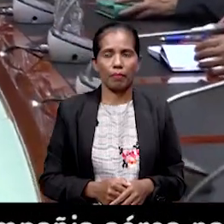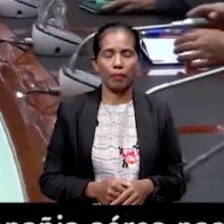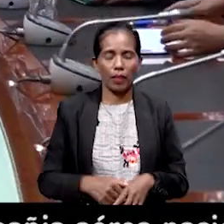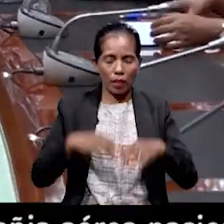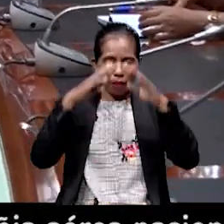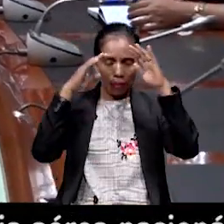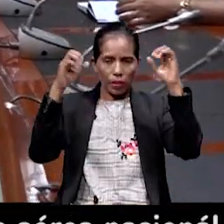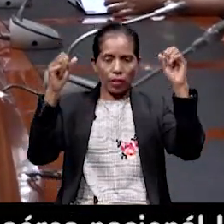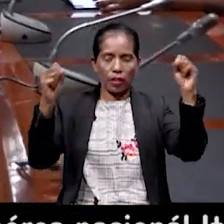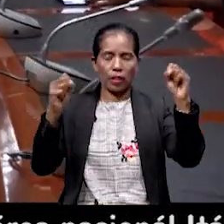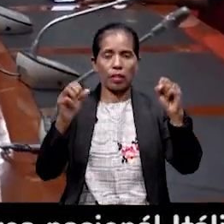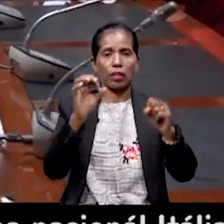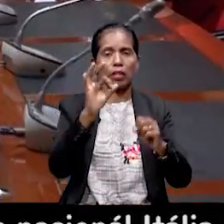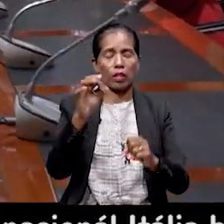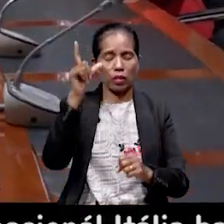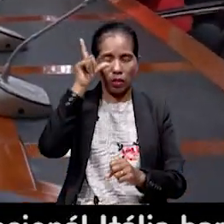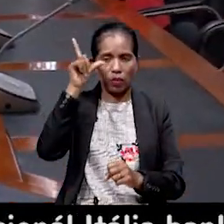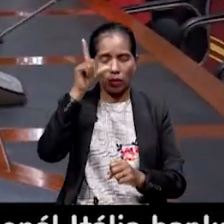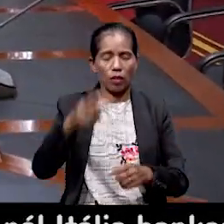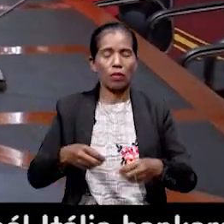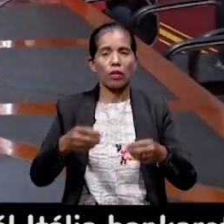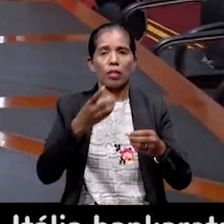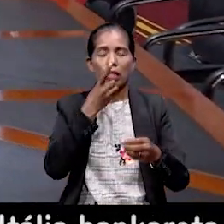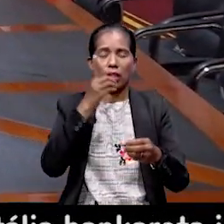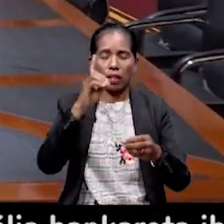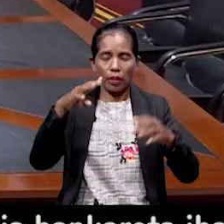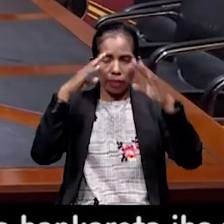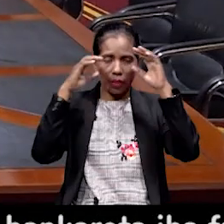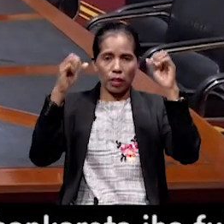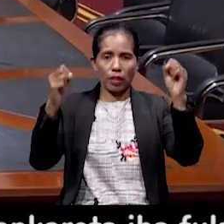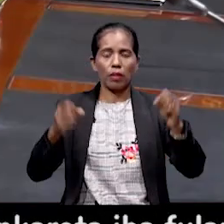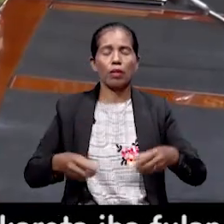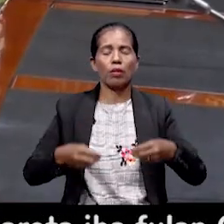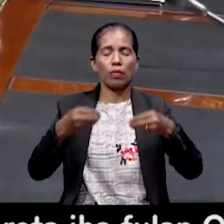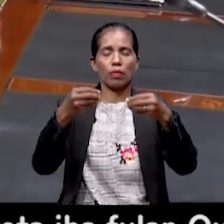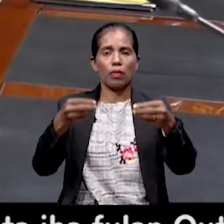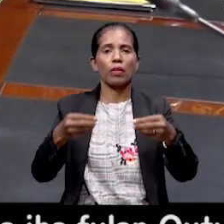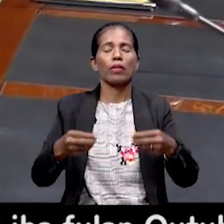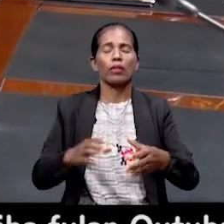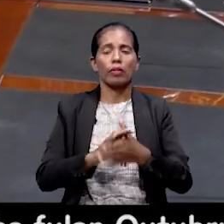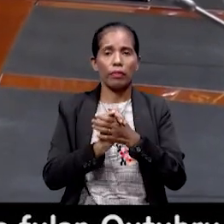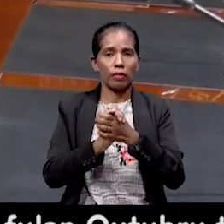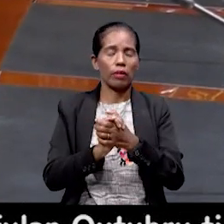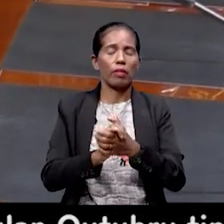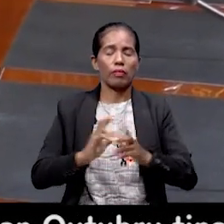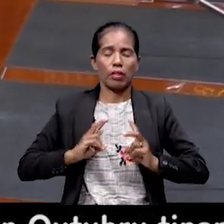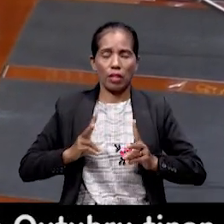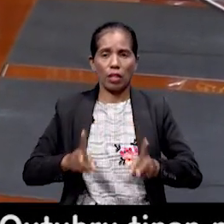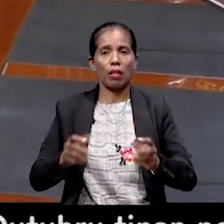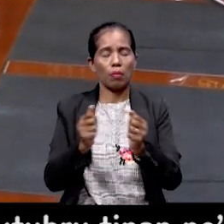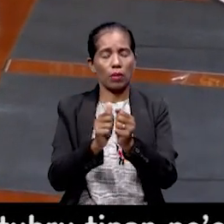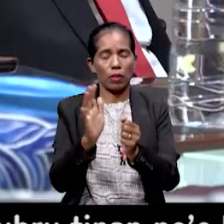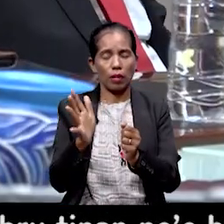Presidente da República Francisco Guterres Lolo se fostai decreto presidencial hodi condecora veterano na Limanulu e a celebração